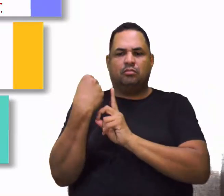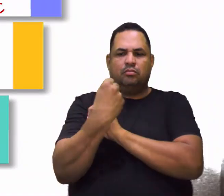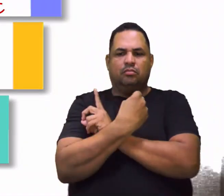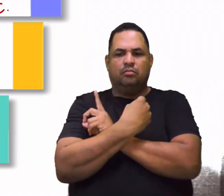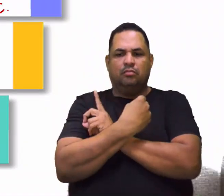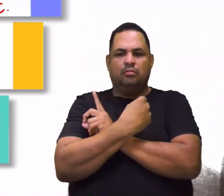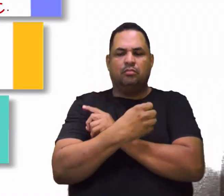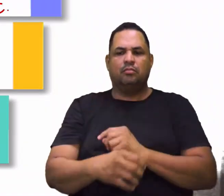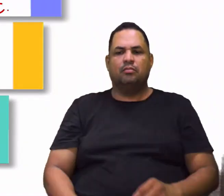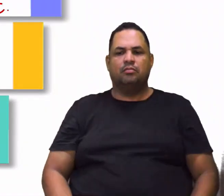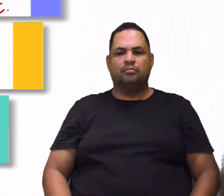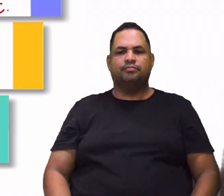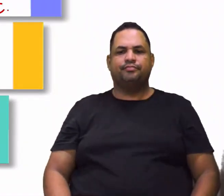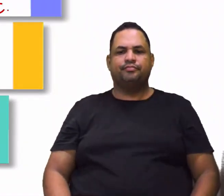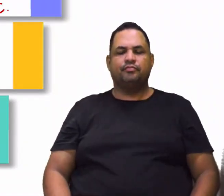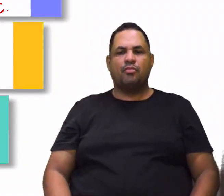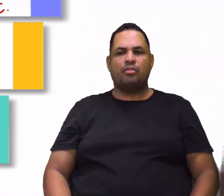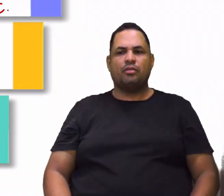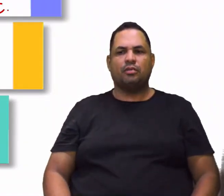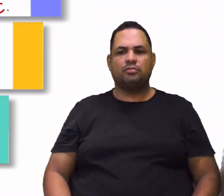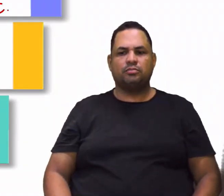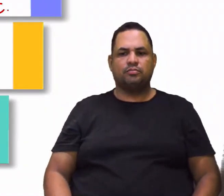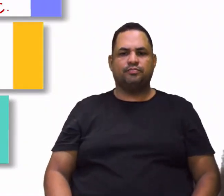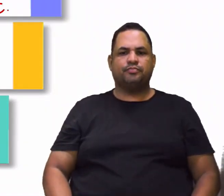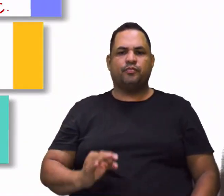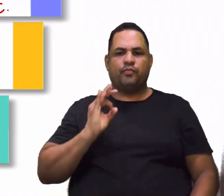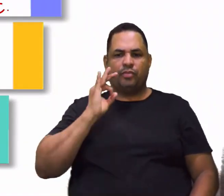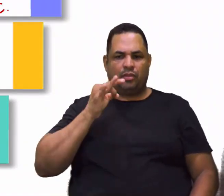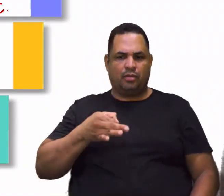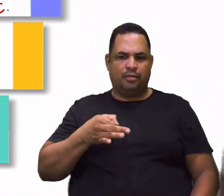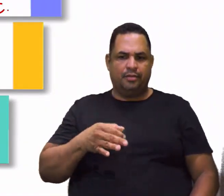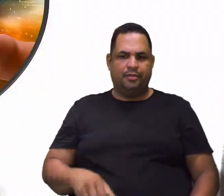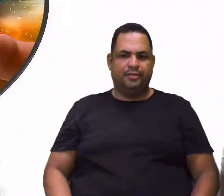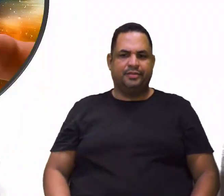socialmente com a pessoa em si e com o meio ambiente, certo?